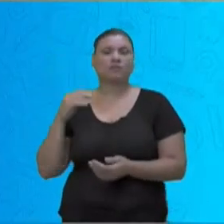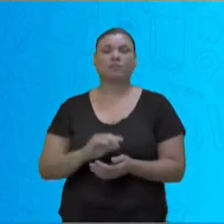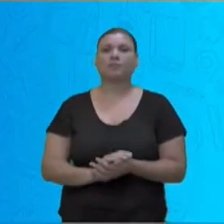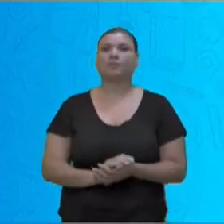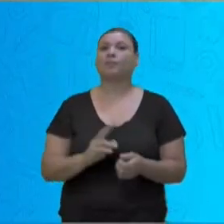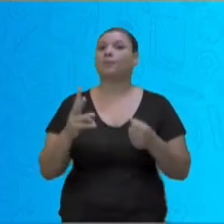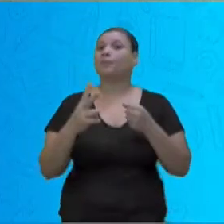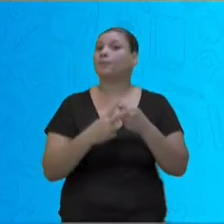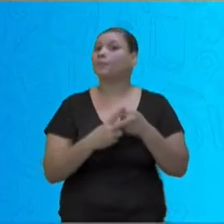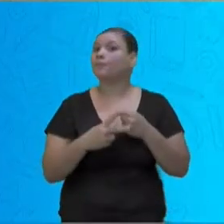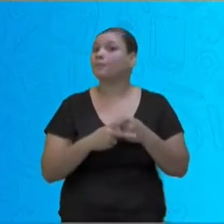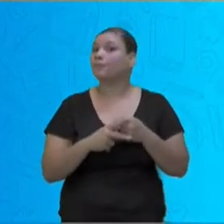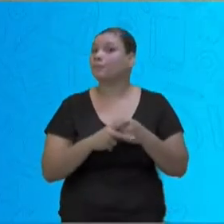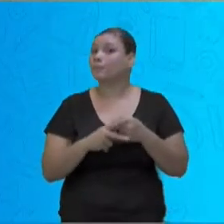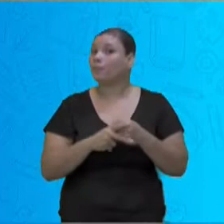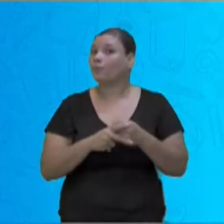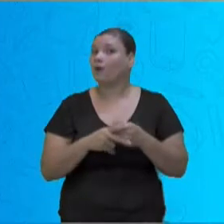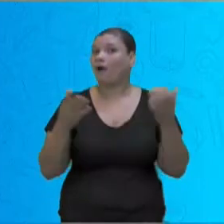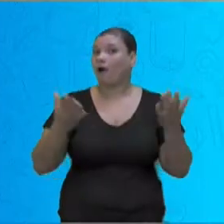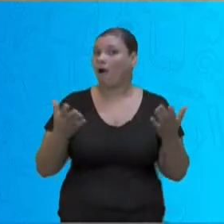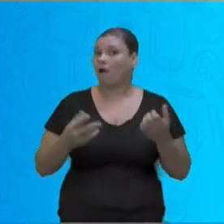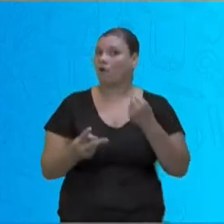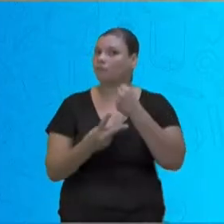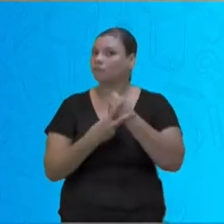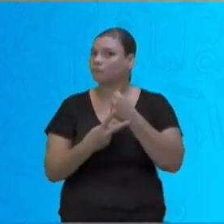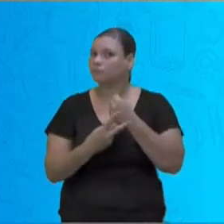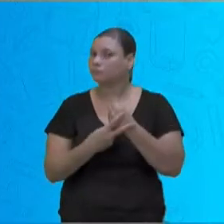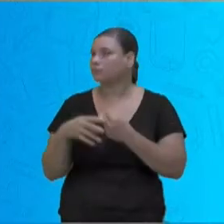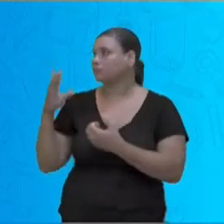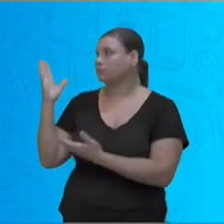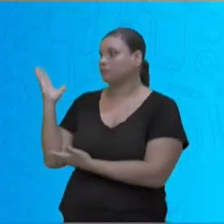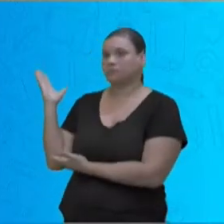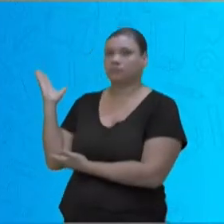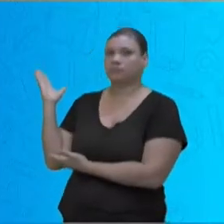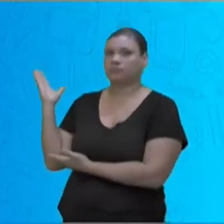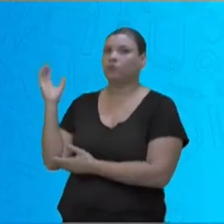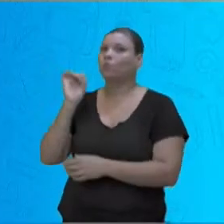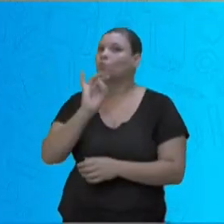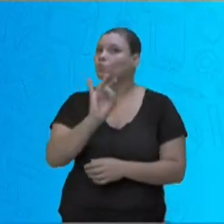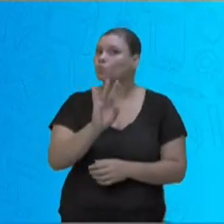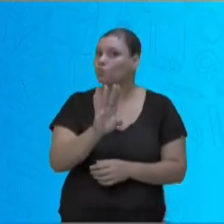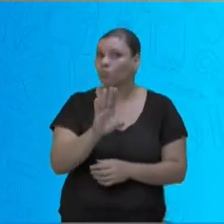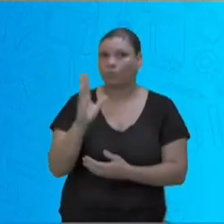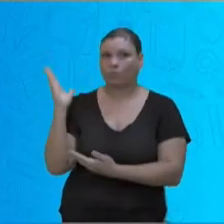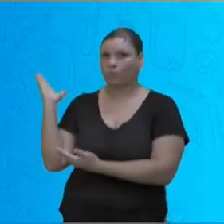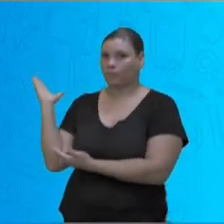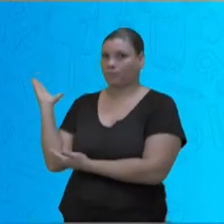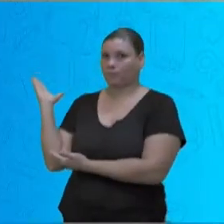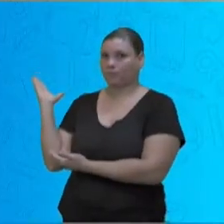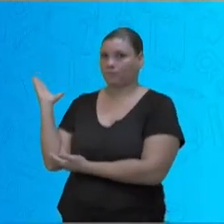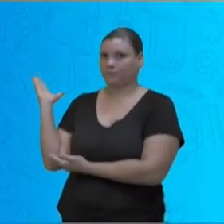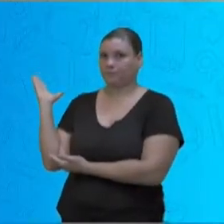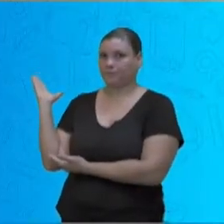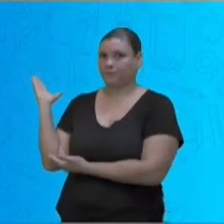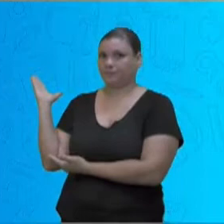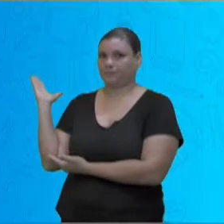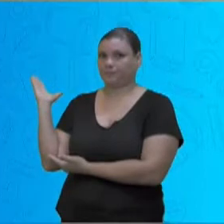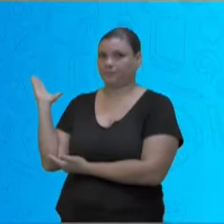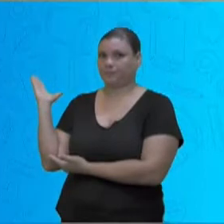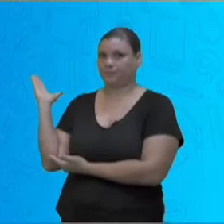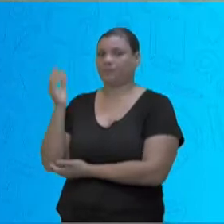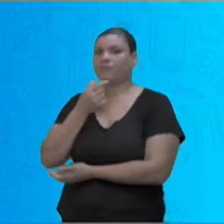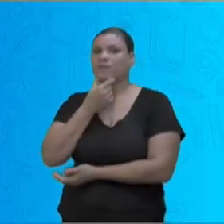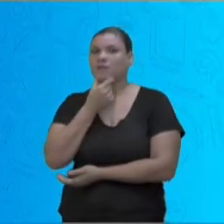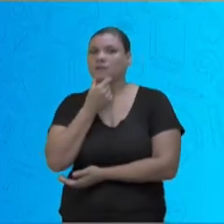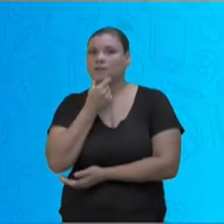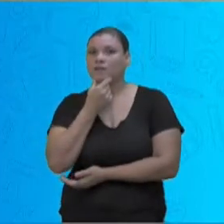três palavrinhas. I am, então é só o am. E o are, que é só o